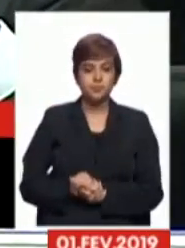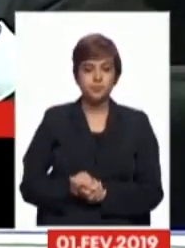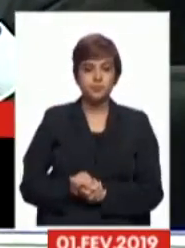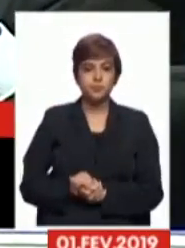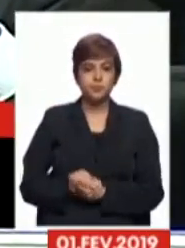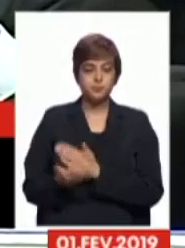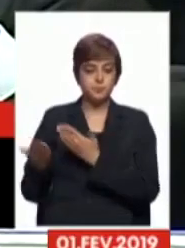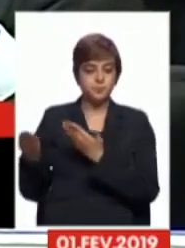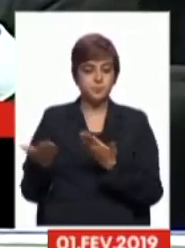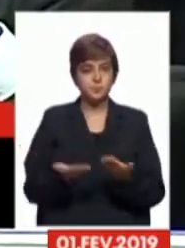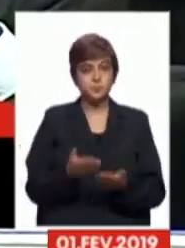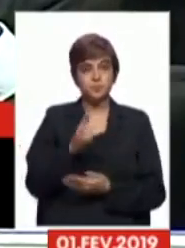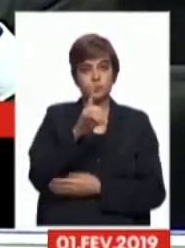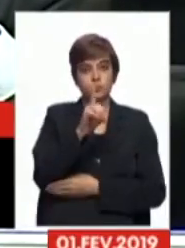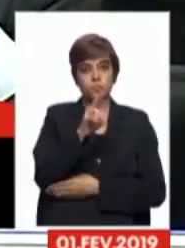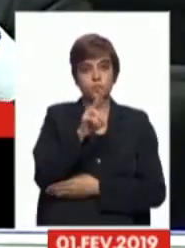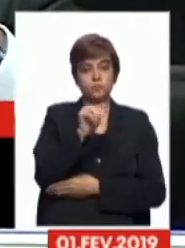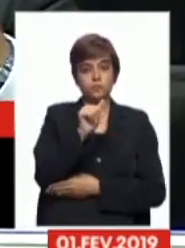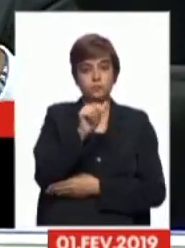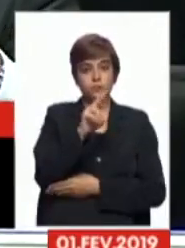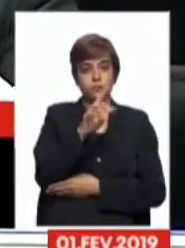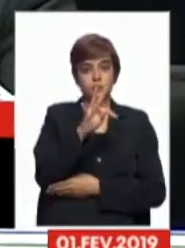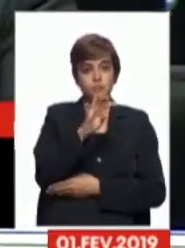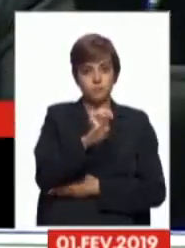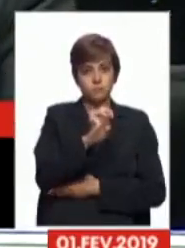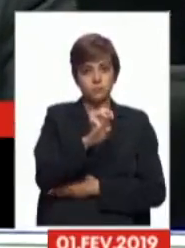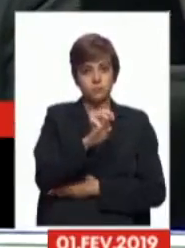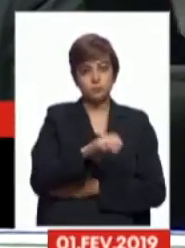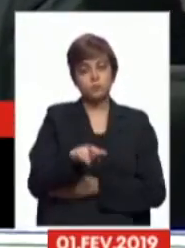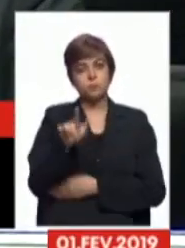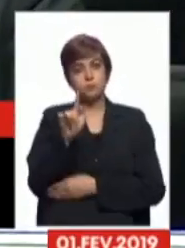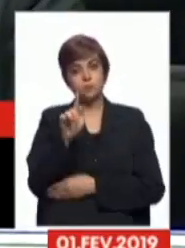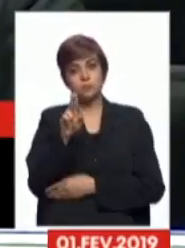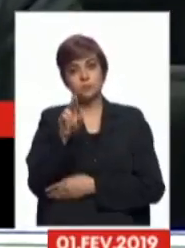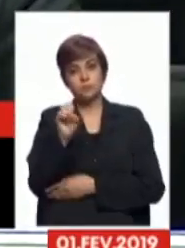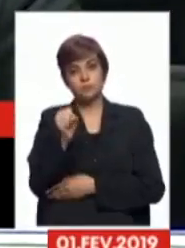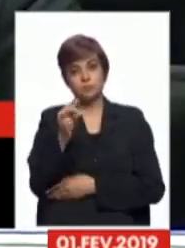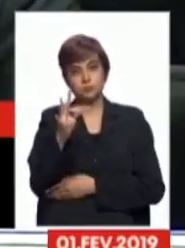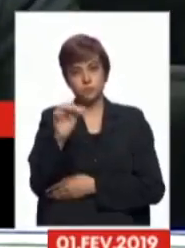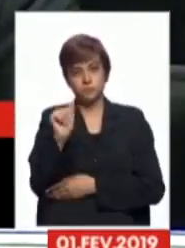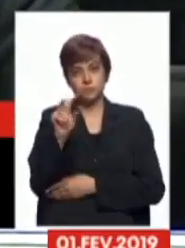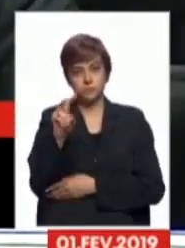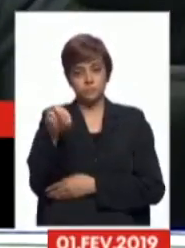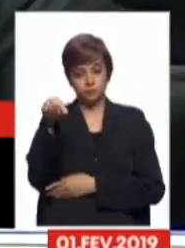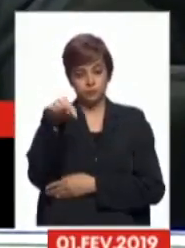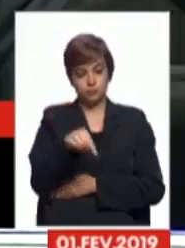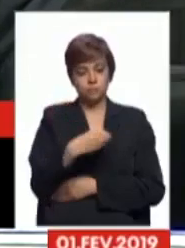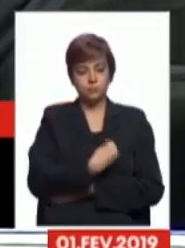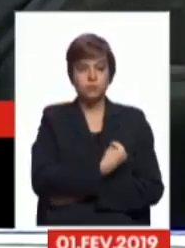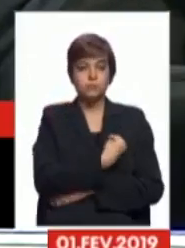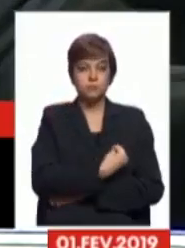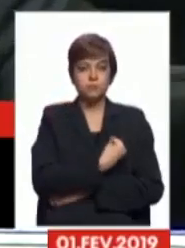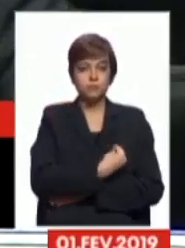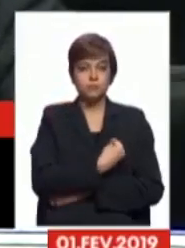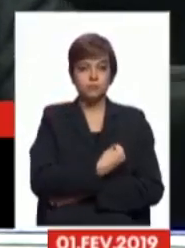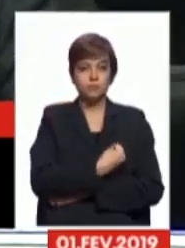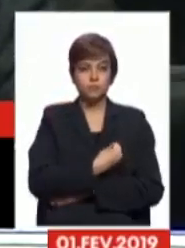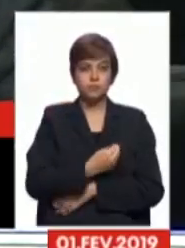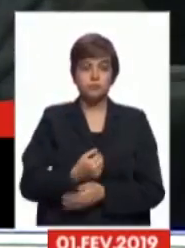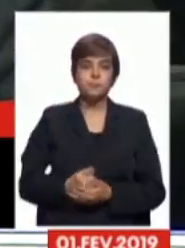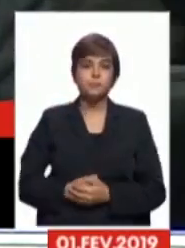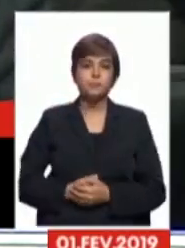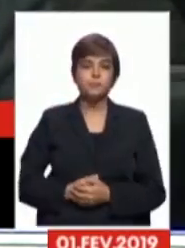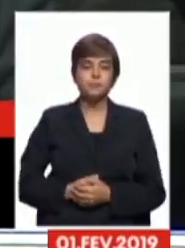Gustavo Valadares são convidados, né, para tomar assento à mesa como escrutinadores.